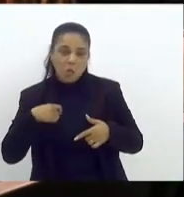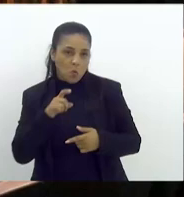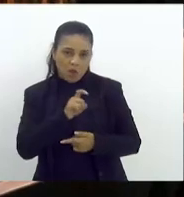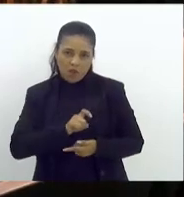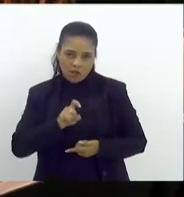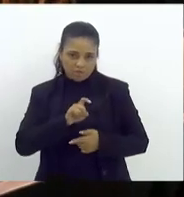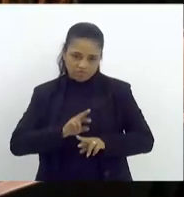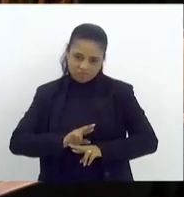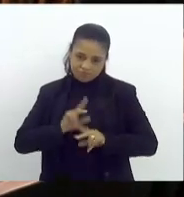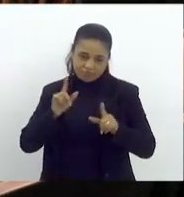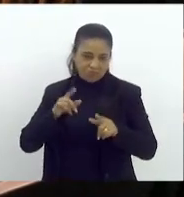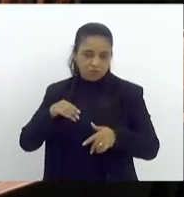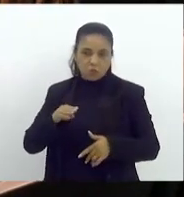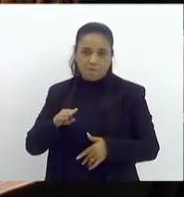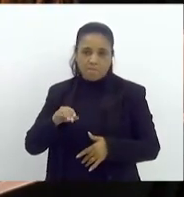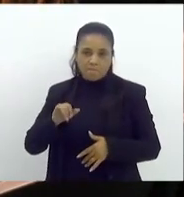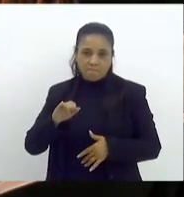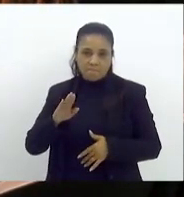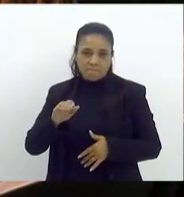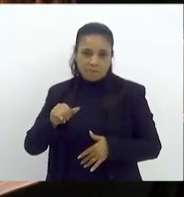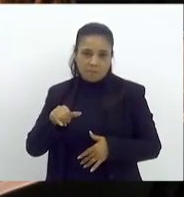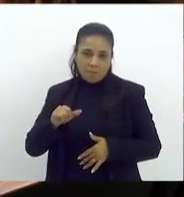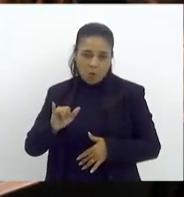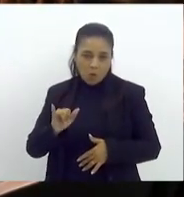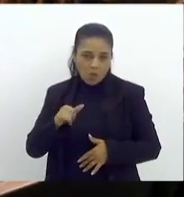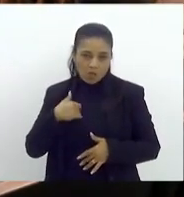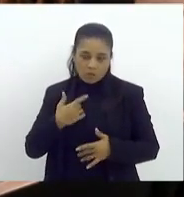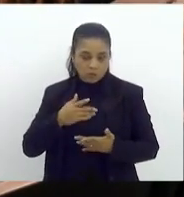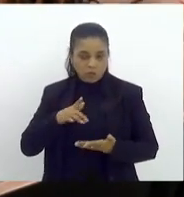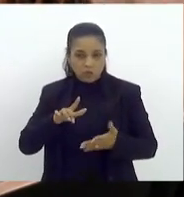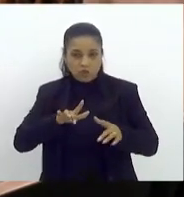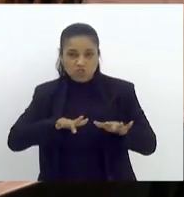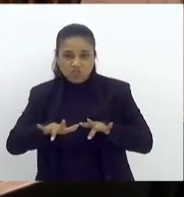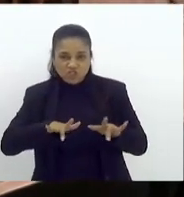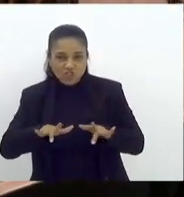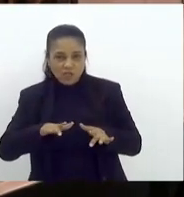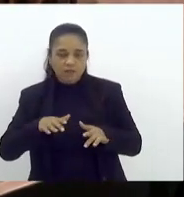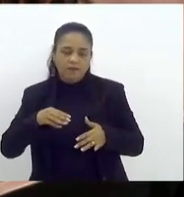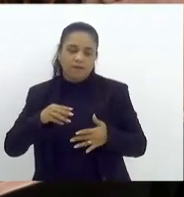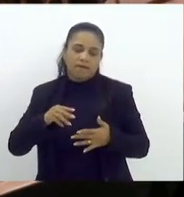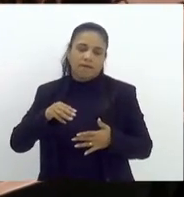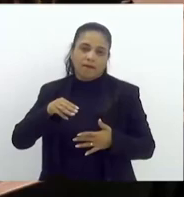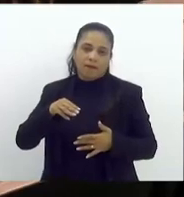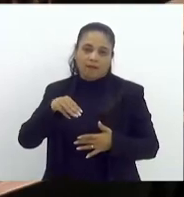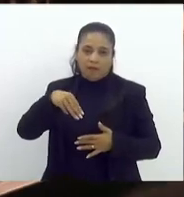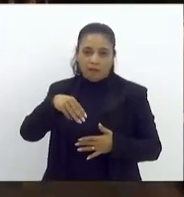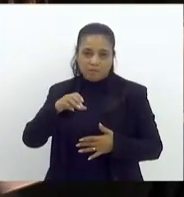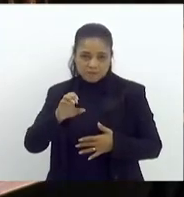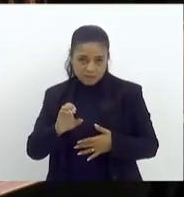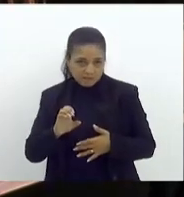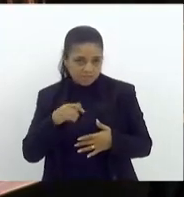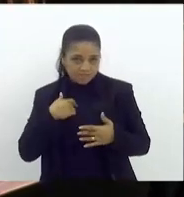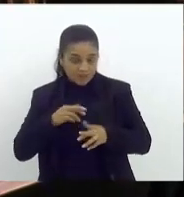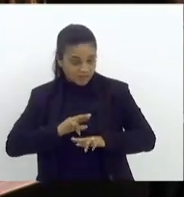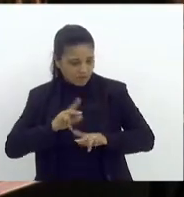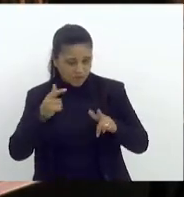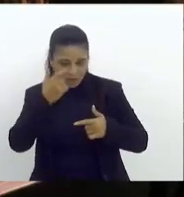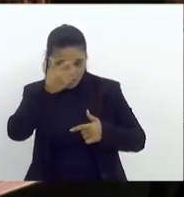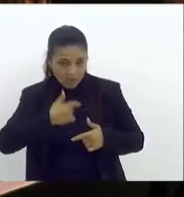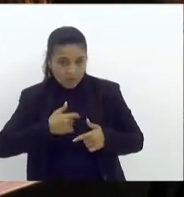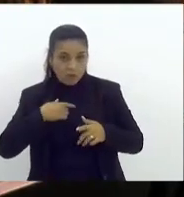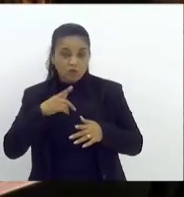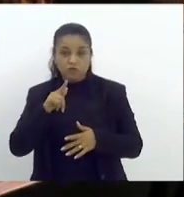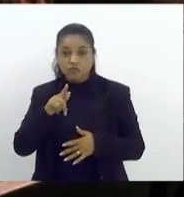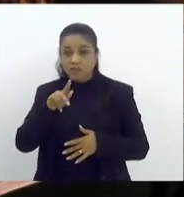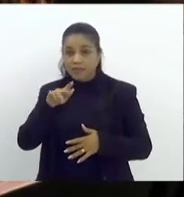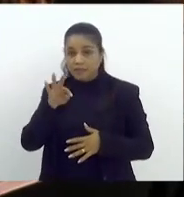eu não soube boy eu não sou DJ não sou Mc eu cheguei pelo conhecimento que é O Quinto Elemento que eu queria falar sobre isso que é o GT